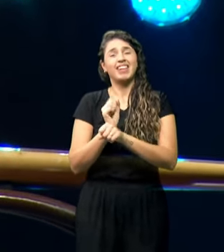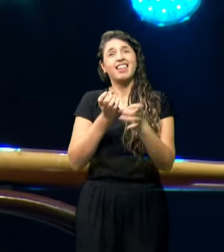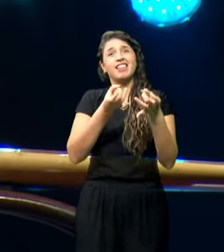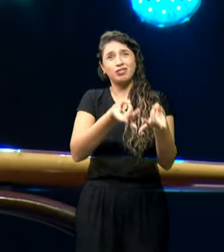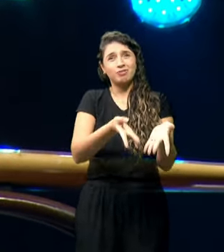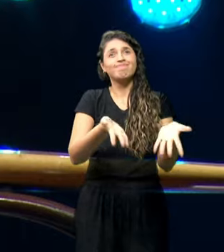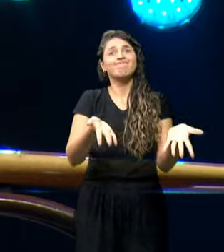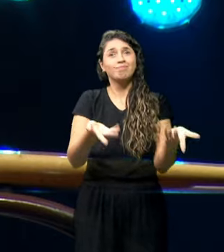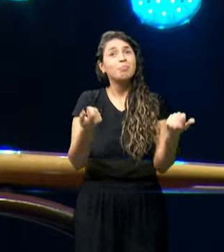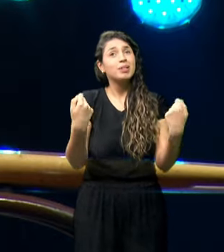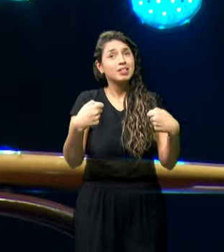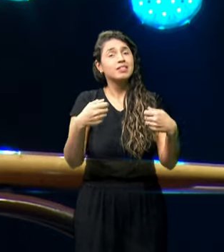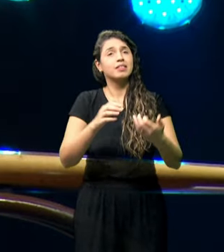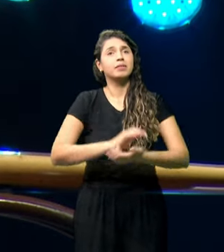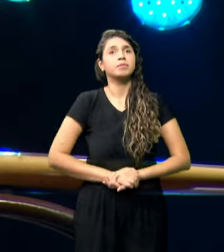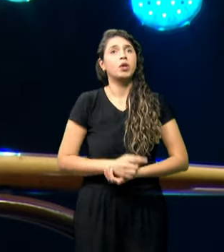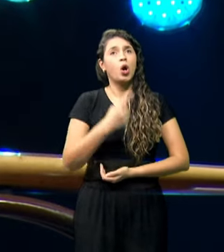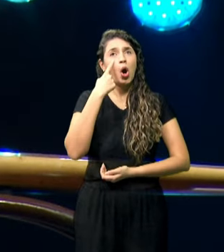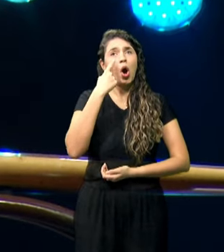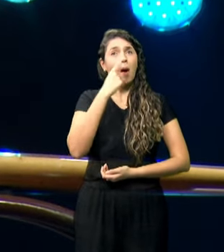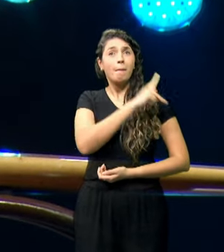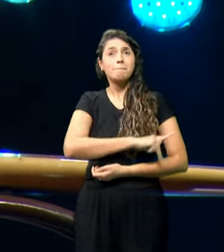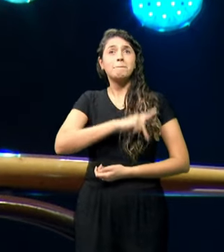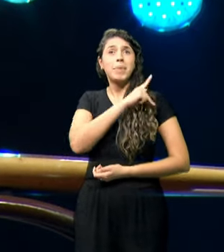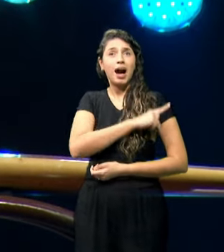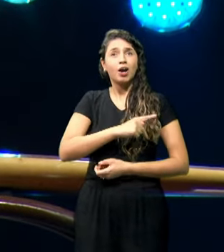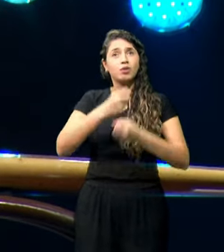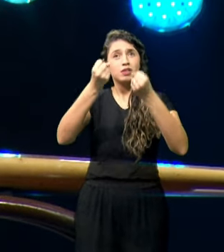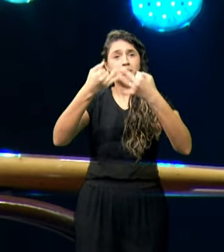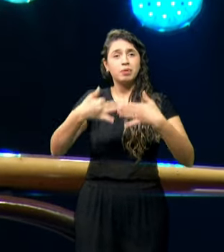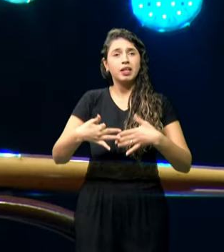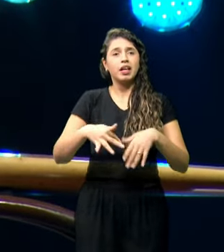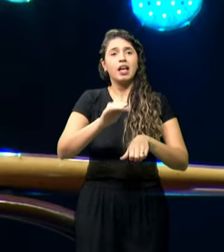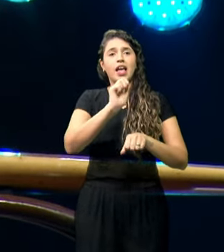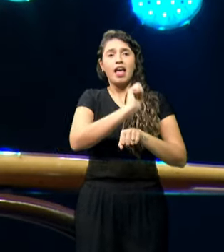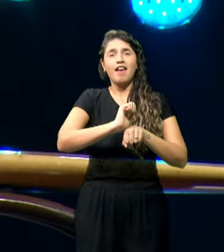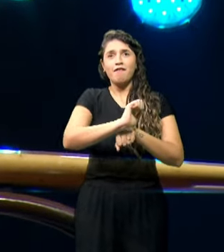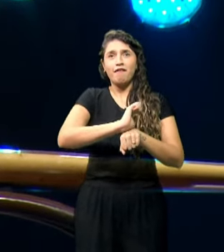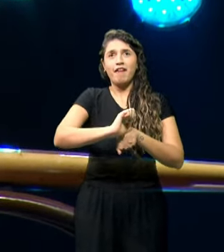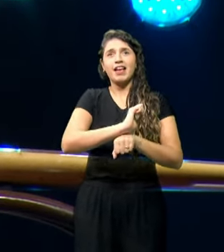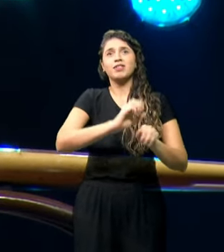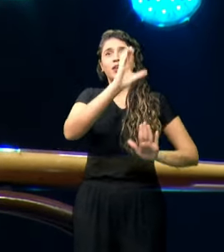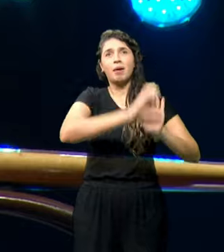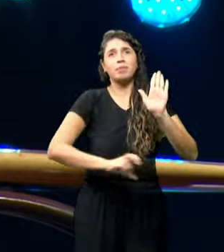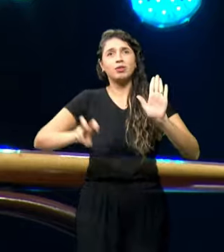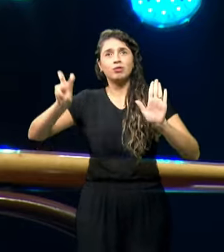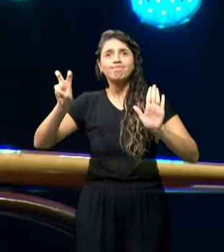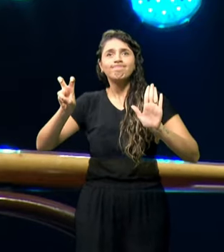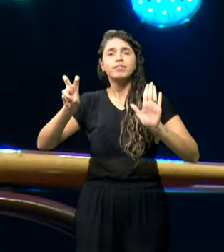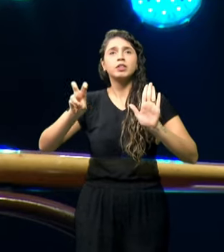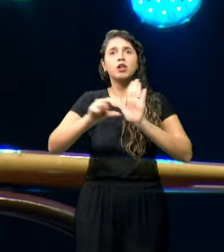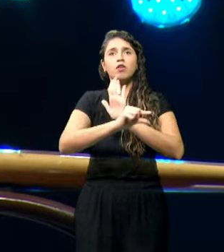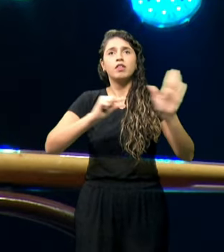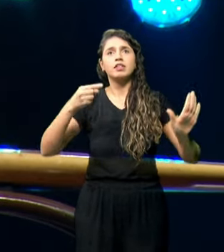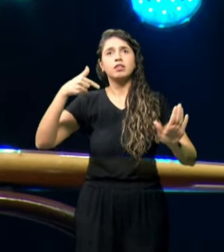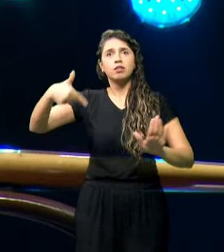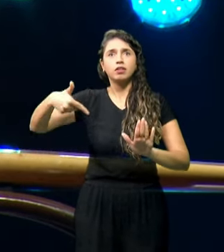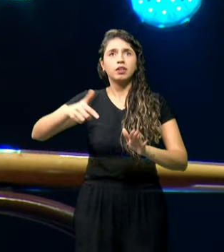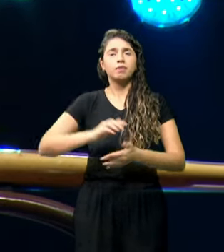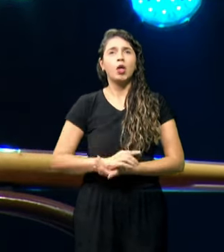vou sintetizar o que Paulo diz em Efésios capítulo 5, do versículo 5 ao 7. Ele diz, olha, você não deve ser companheiro